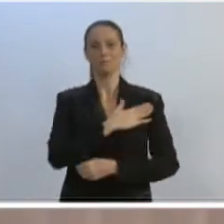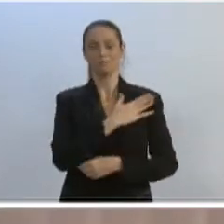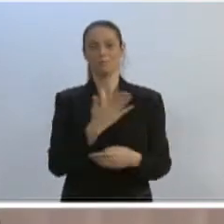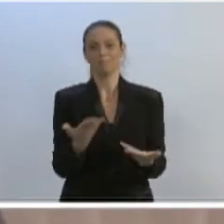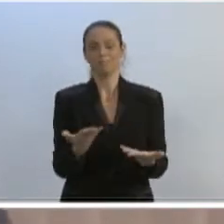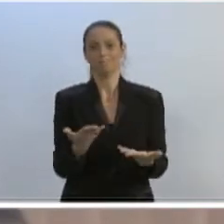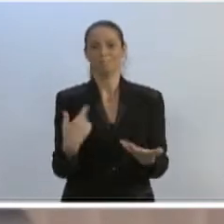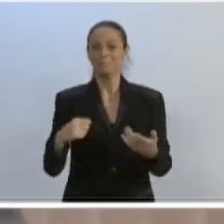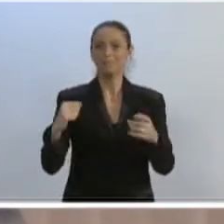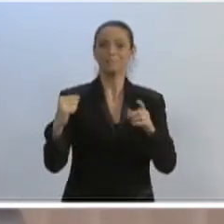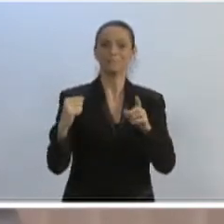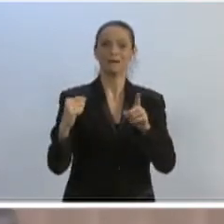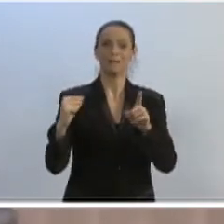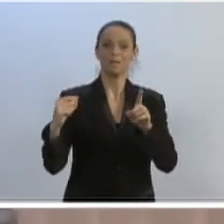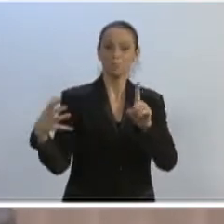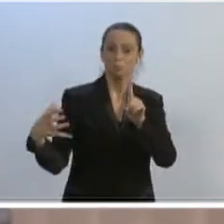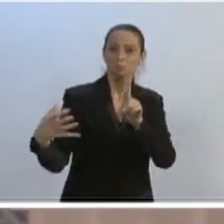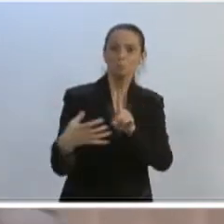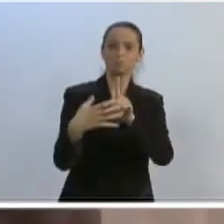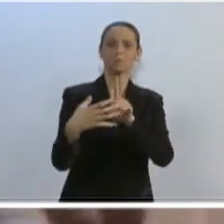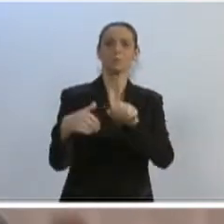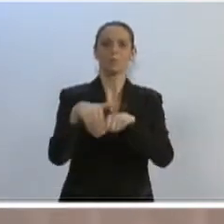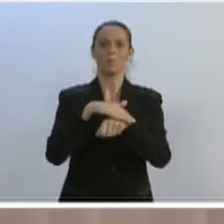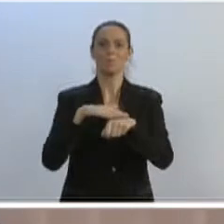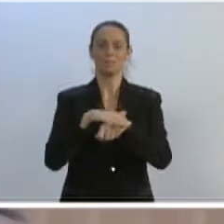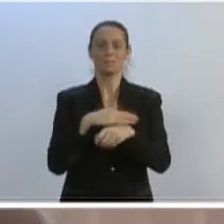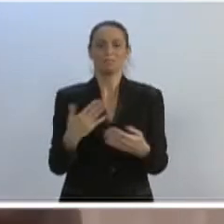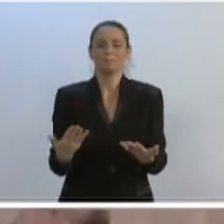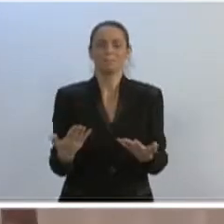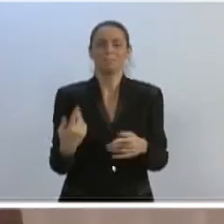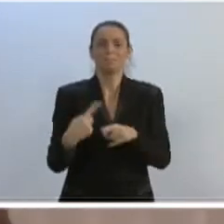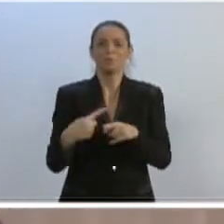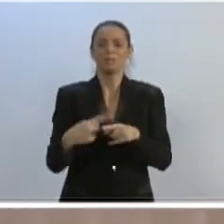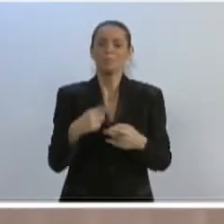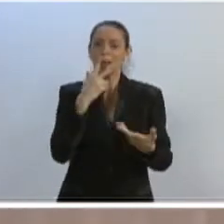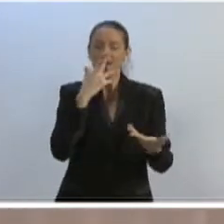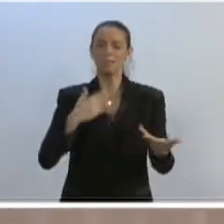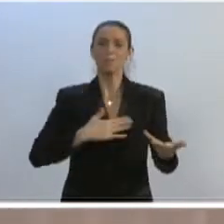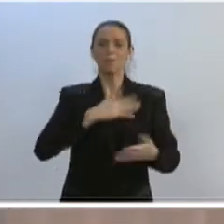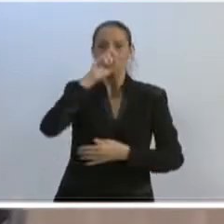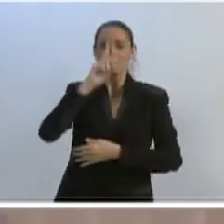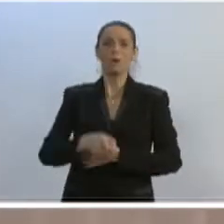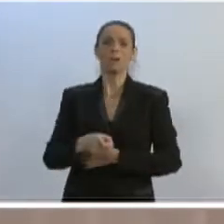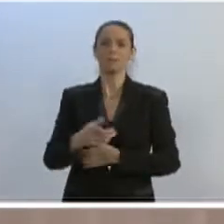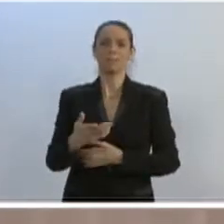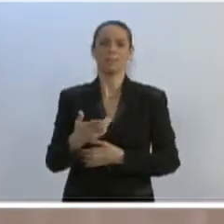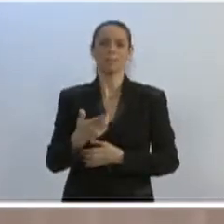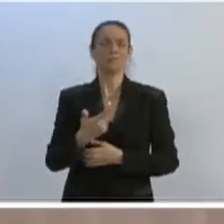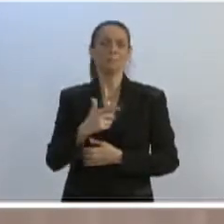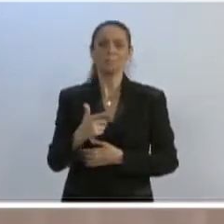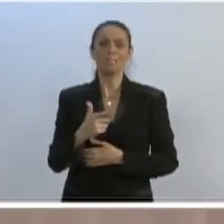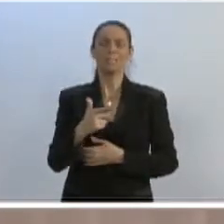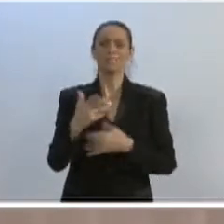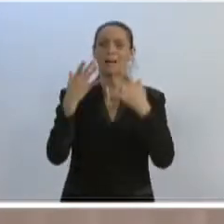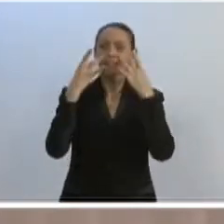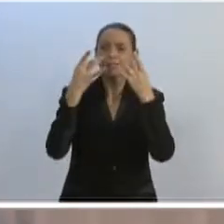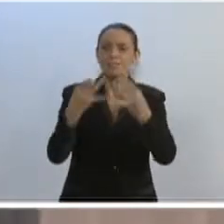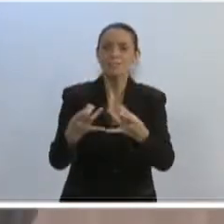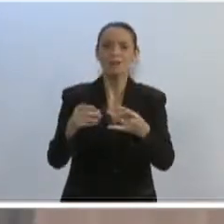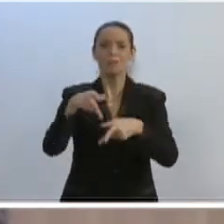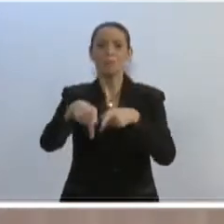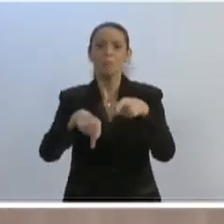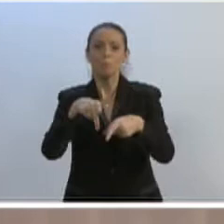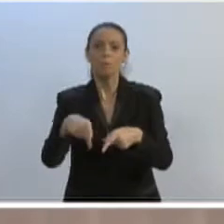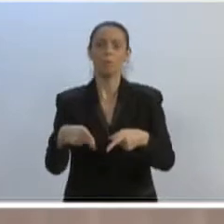nos termos a democracia as decisões autoritárias que não ouçam pelo menos do outro lado eu